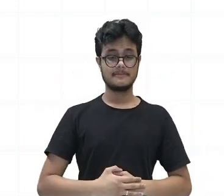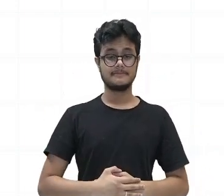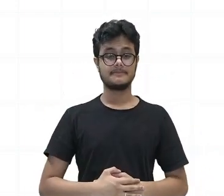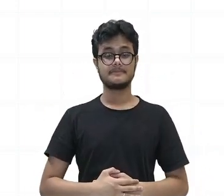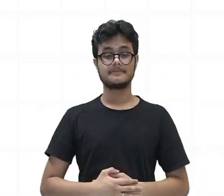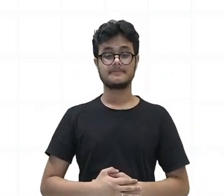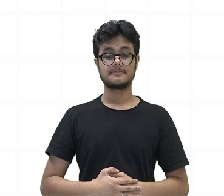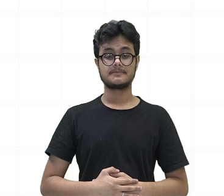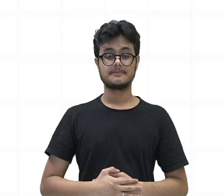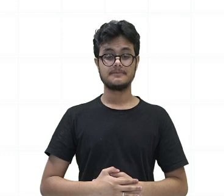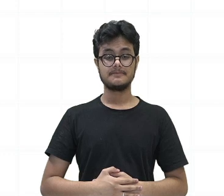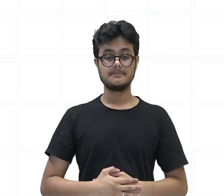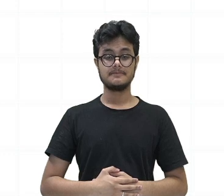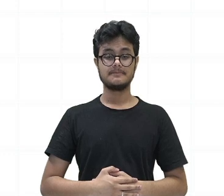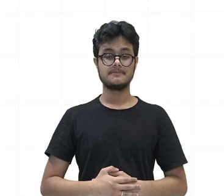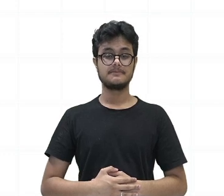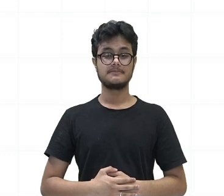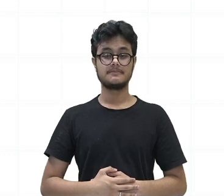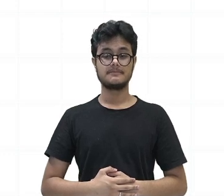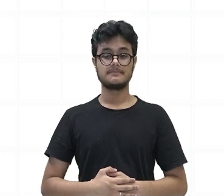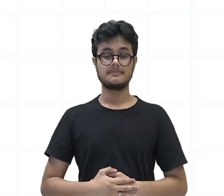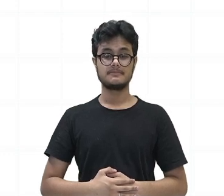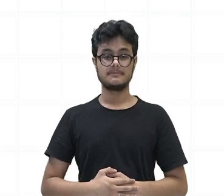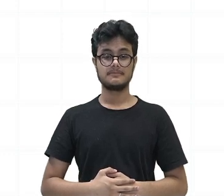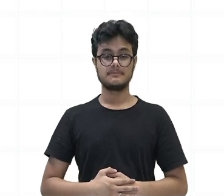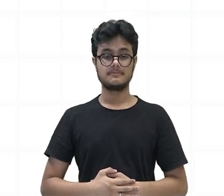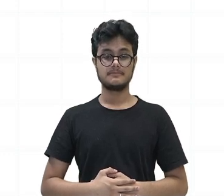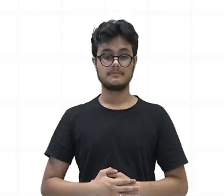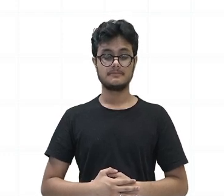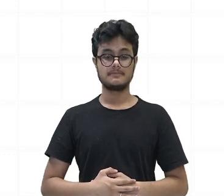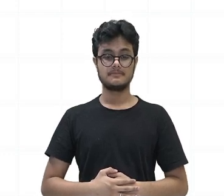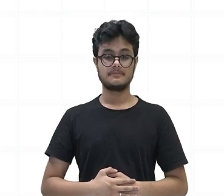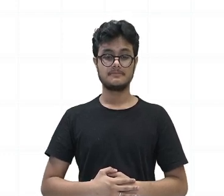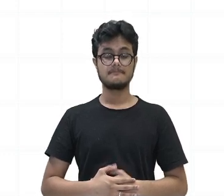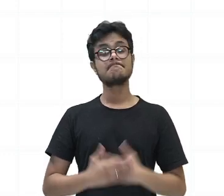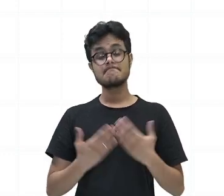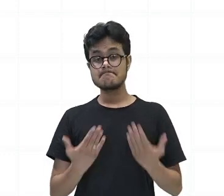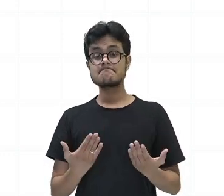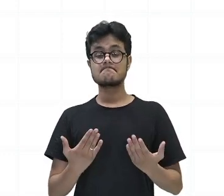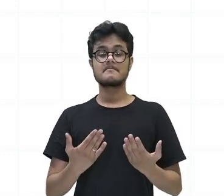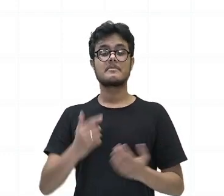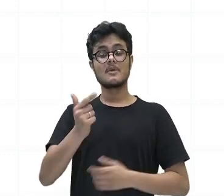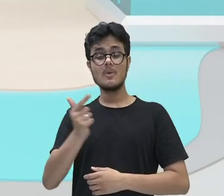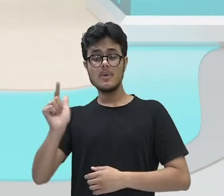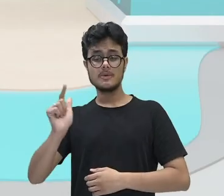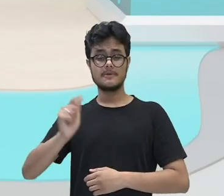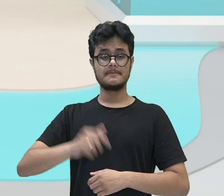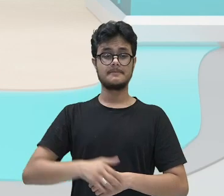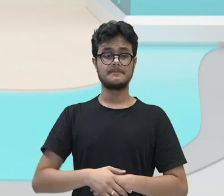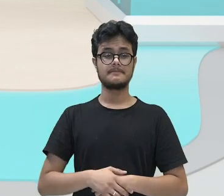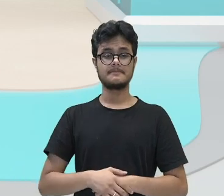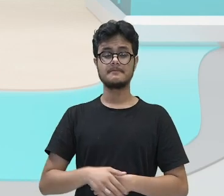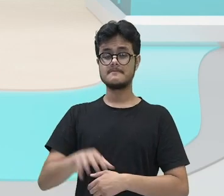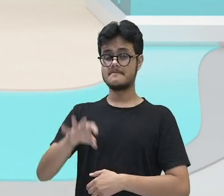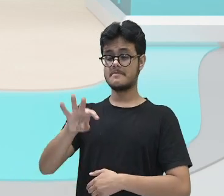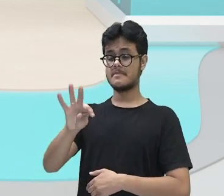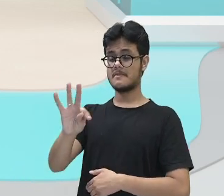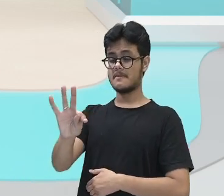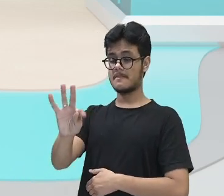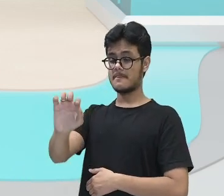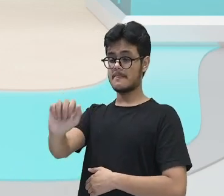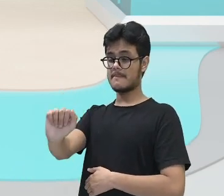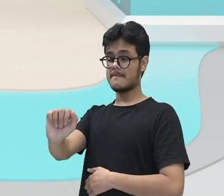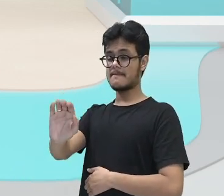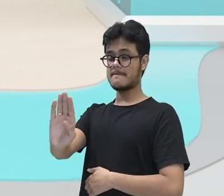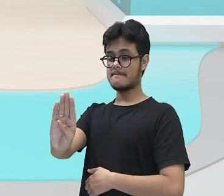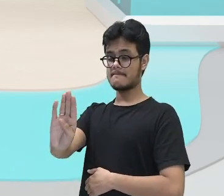tanto um cordofone, certo? Mas ele também trabalha com a questão do ar, então um aerofone também, certo? Então